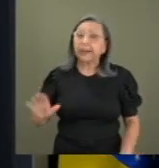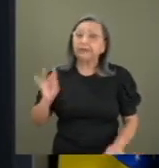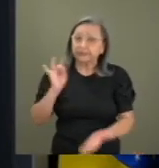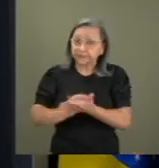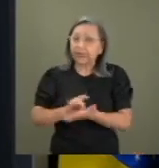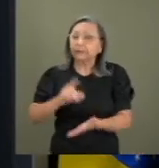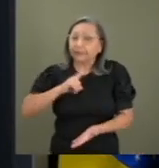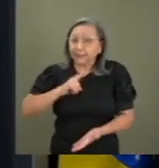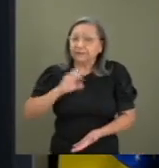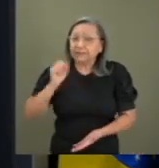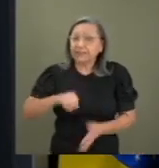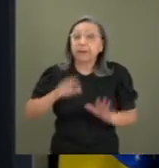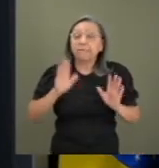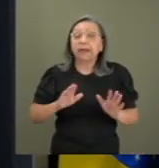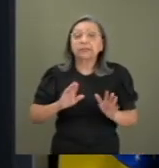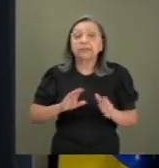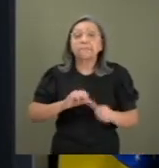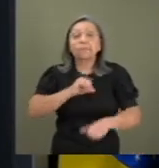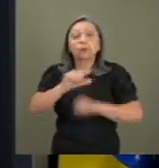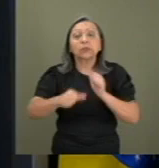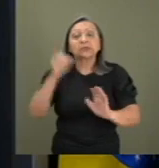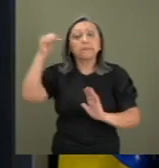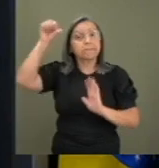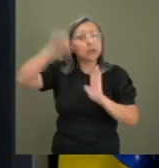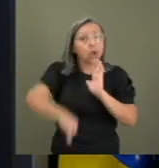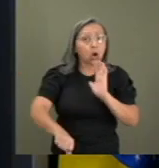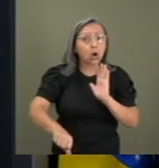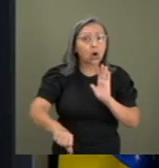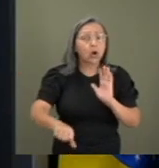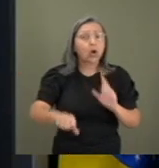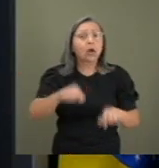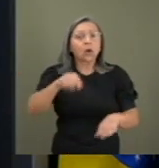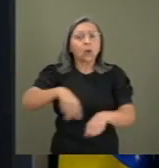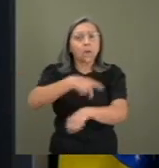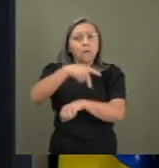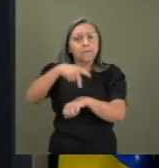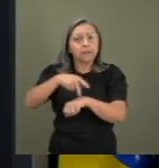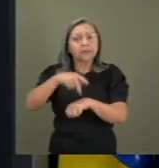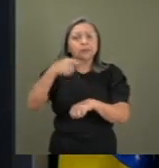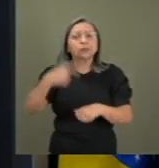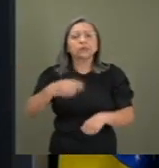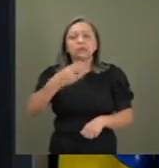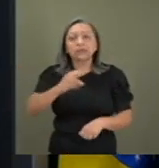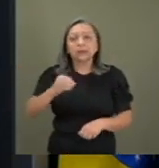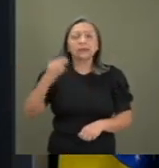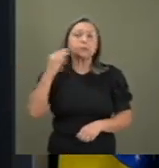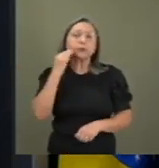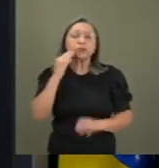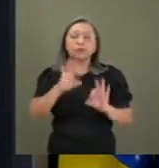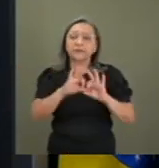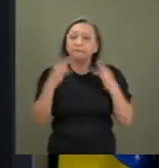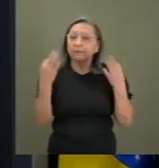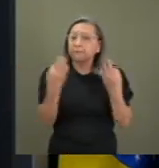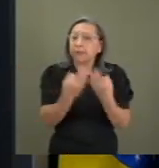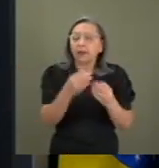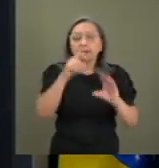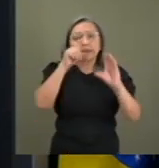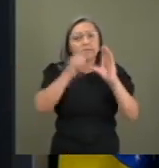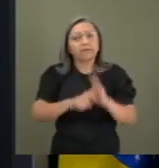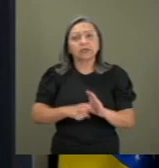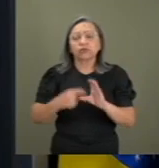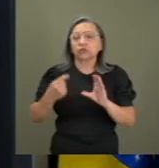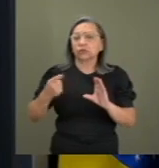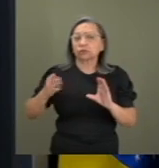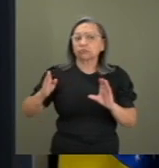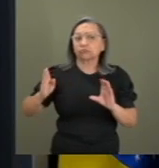sim, mas para pior. Num país onde 30 milhões de famílias dependem de um auxílio